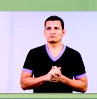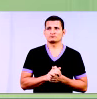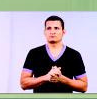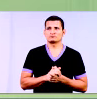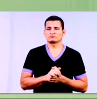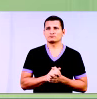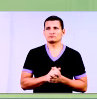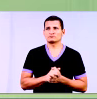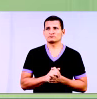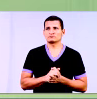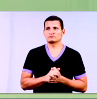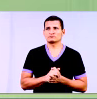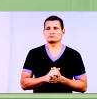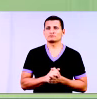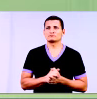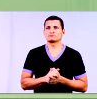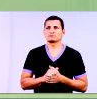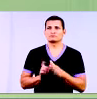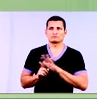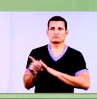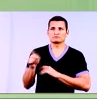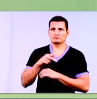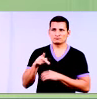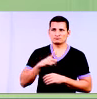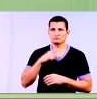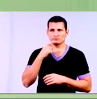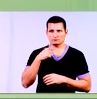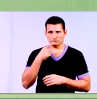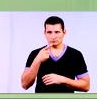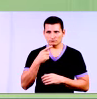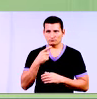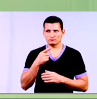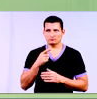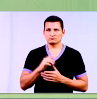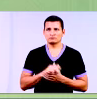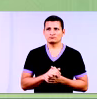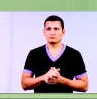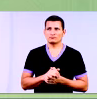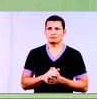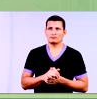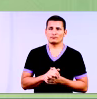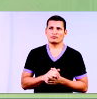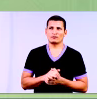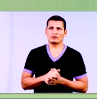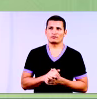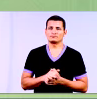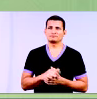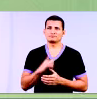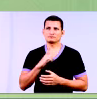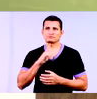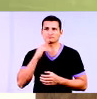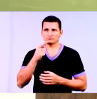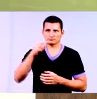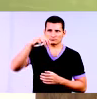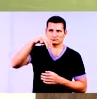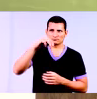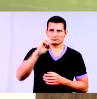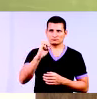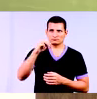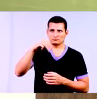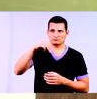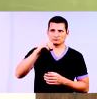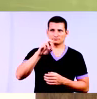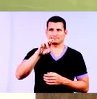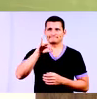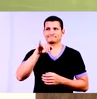sobre dispositivo de entrada por enquanto, professor Thiago? Sobre memória, professor, falaram aqui, comentaram a respeito da memória, pedindo uma classificação